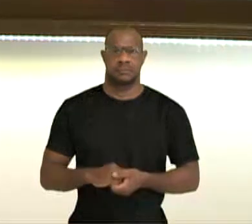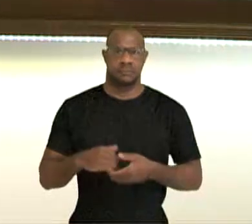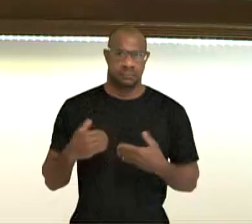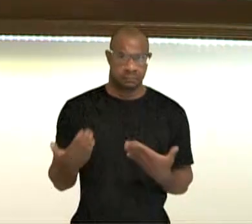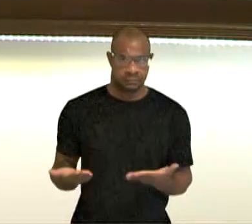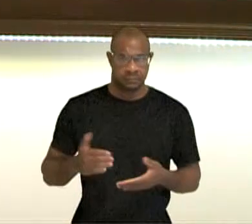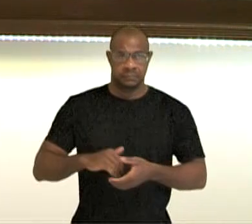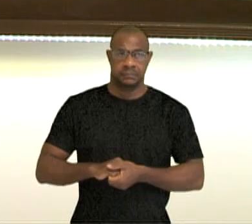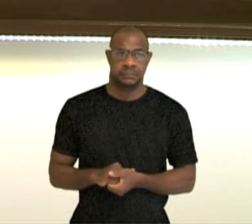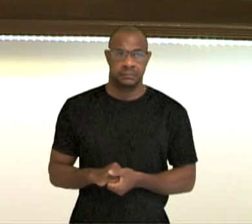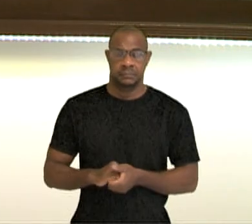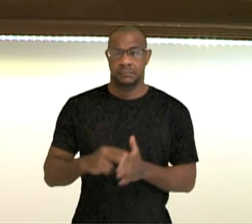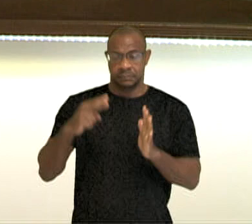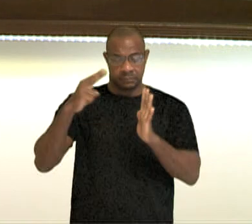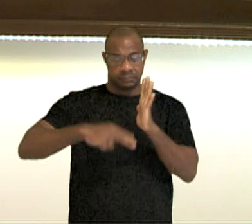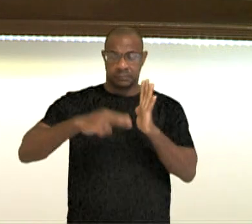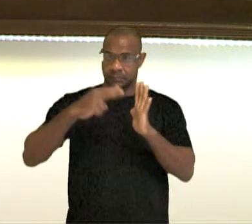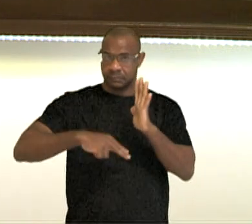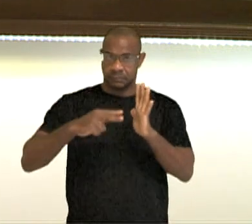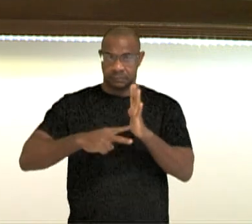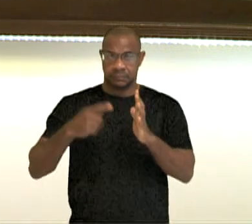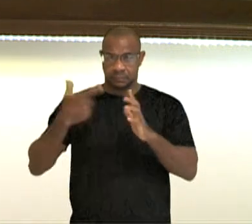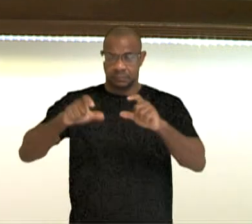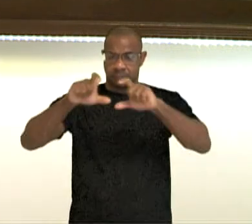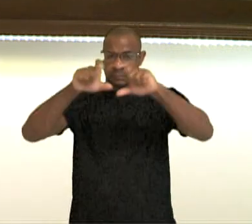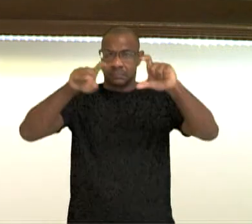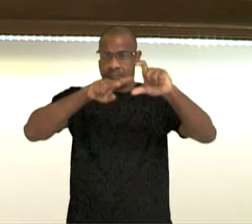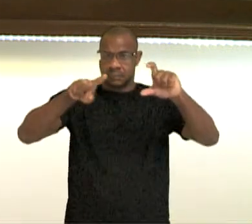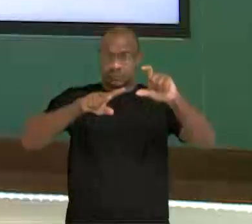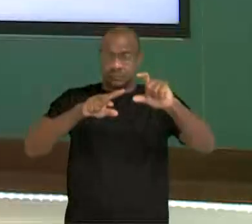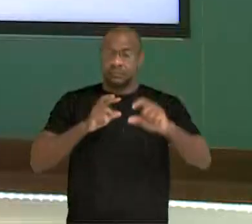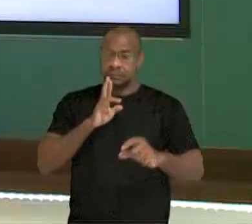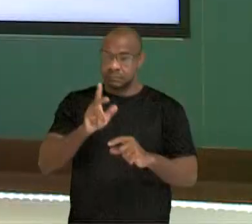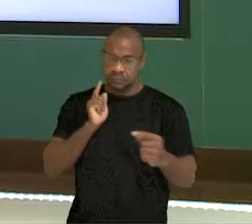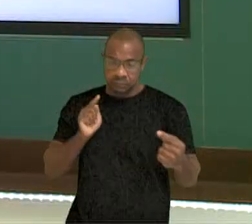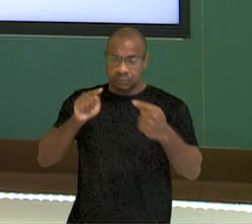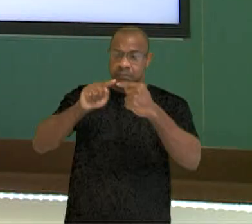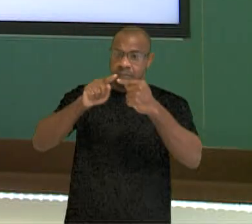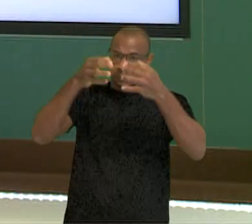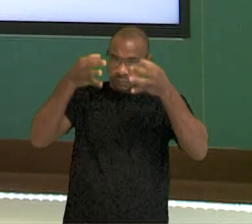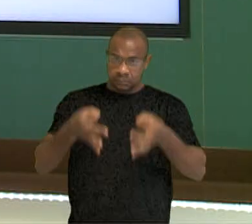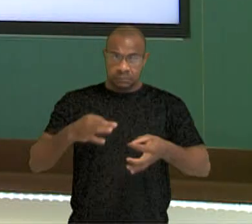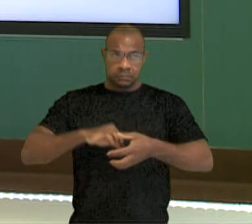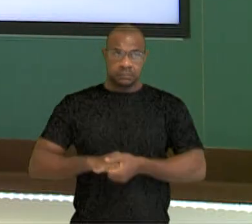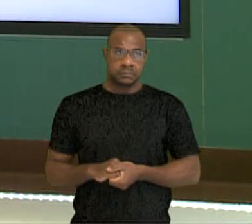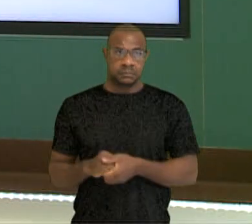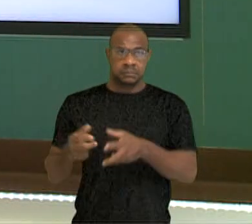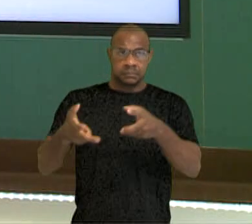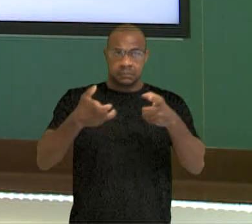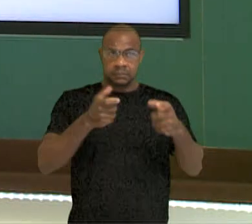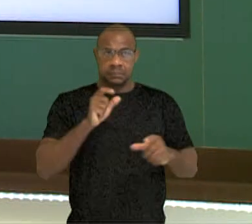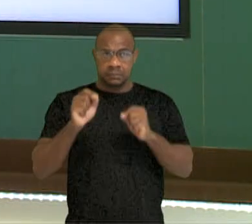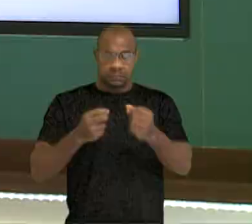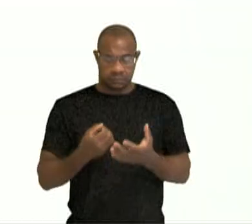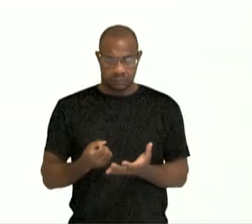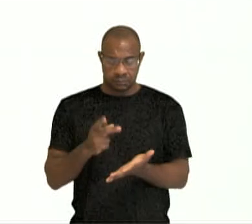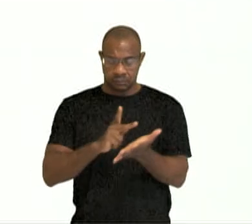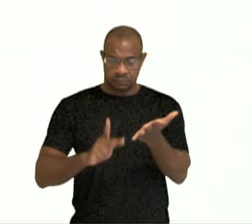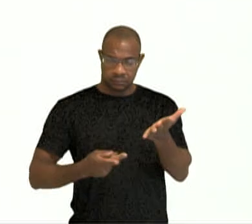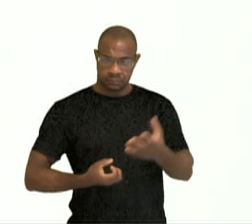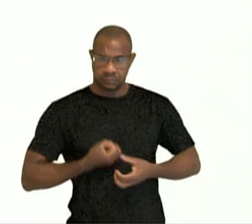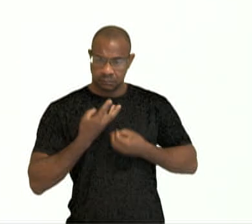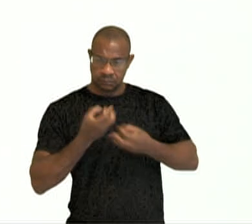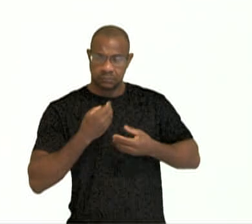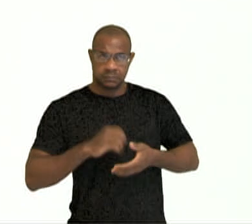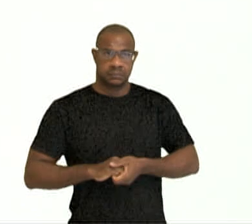Vamos juntos, minha gente, reler o enunciado para responder com objetividade às questões. Percebe-se no poema lido que a produção